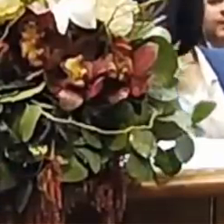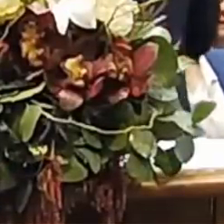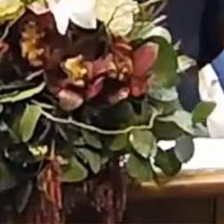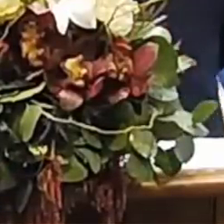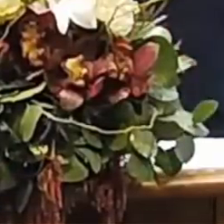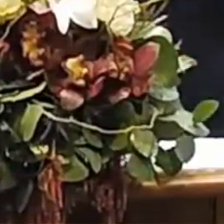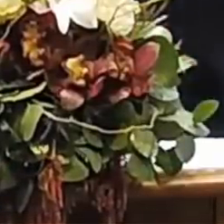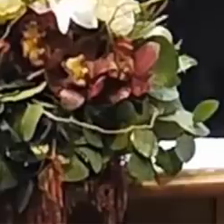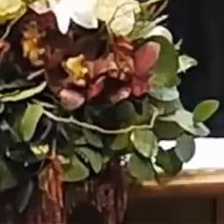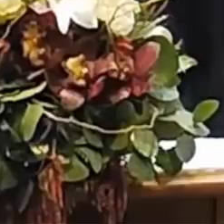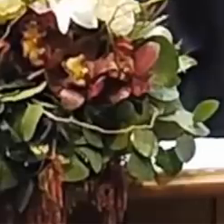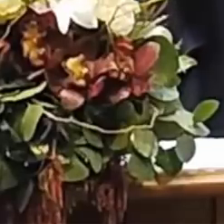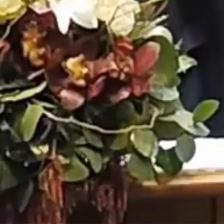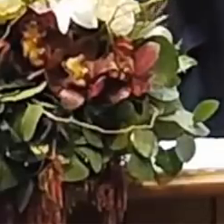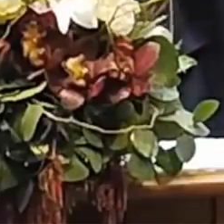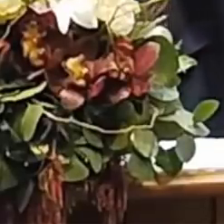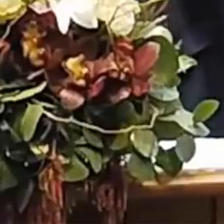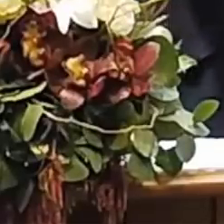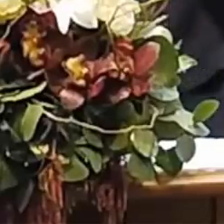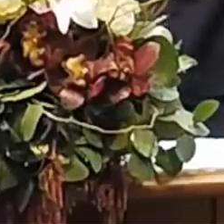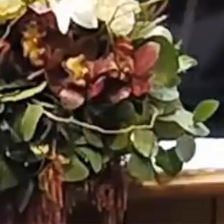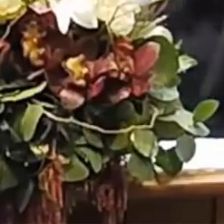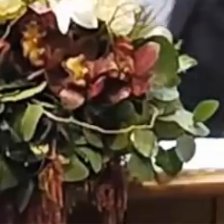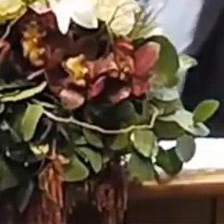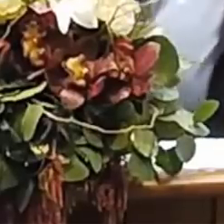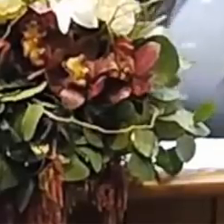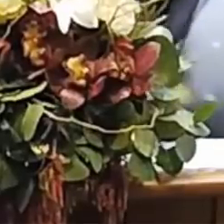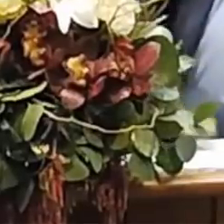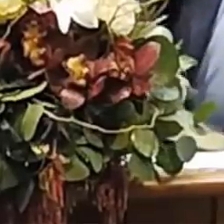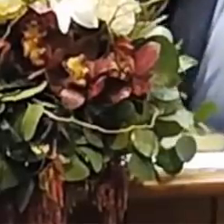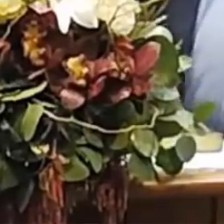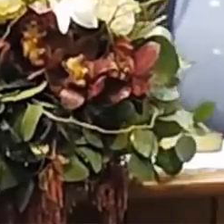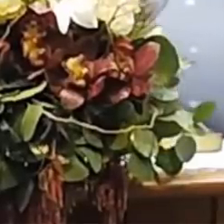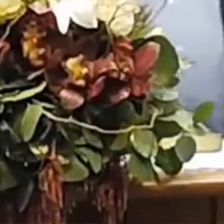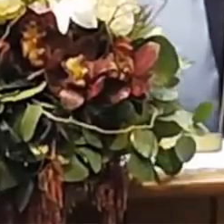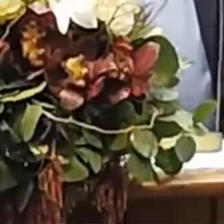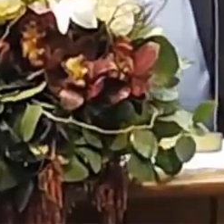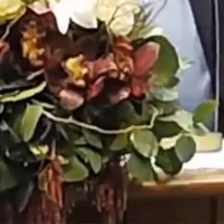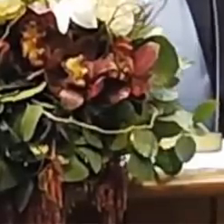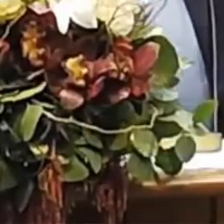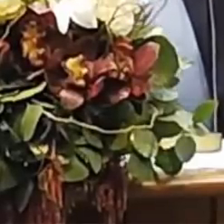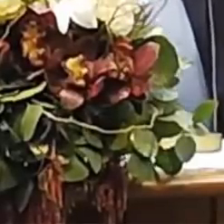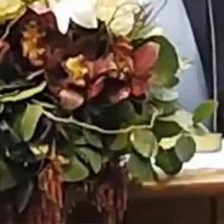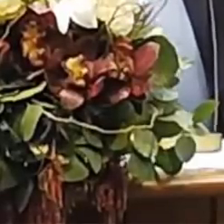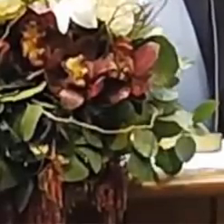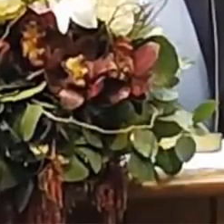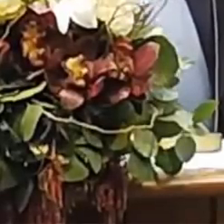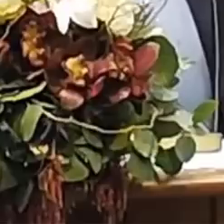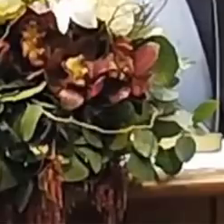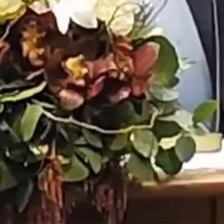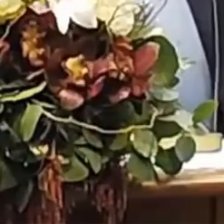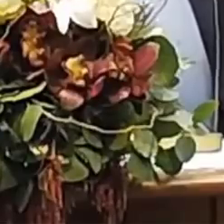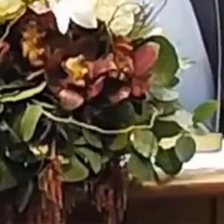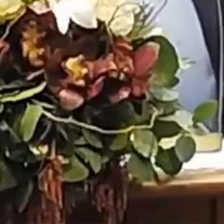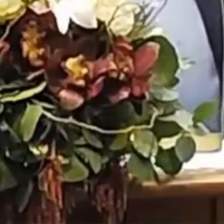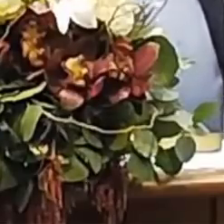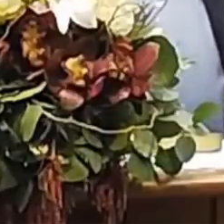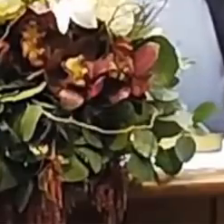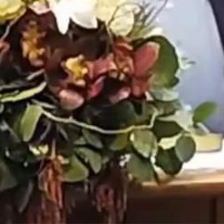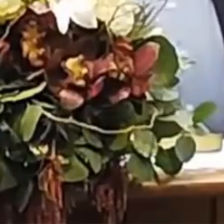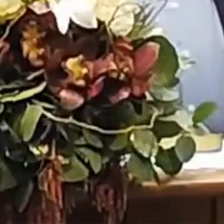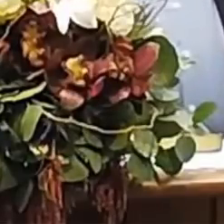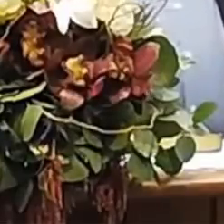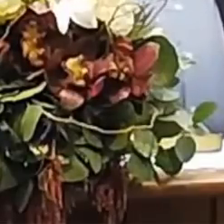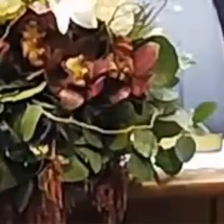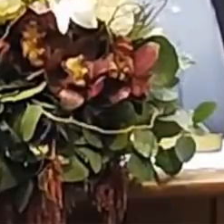é no sangue de Jesus. Após o clamor, os irmãos devem permanecer ajoelhados. Então, ato